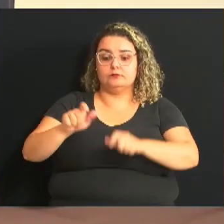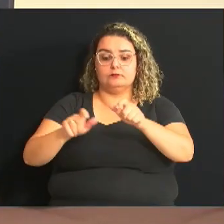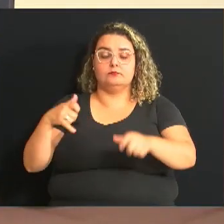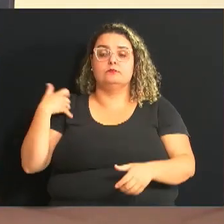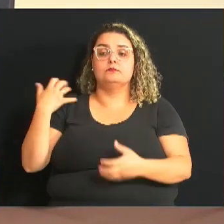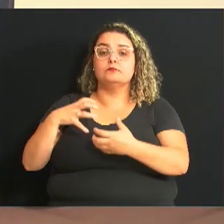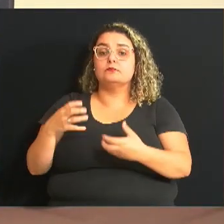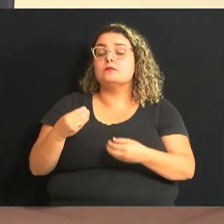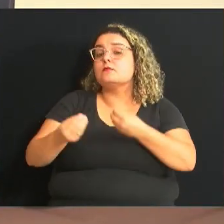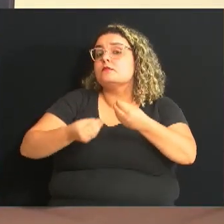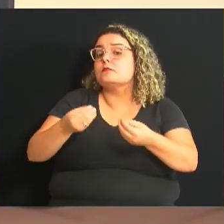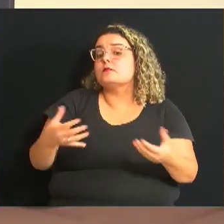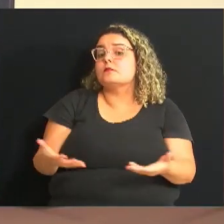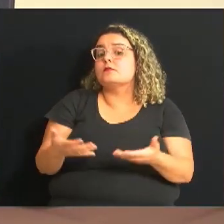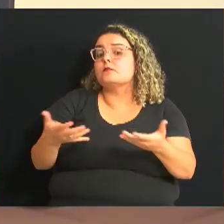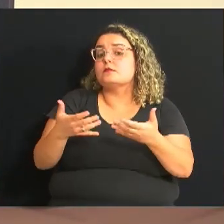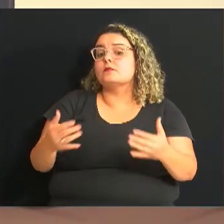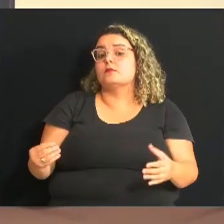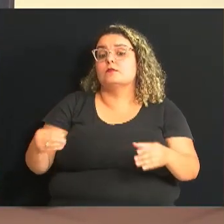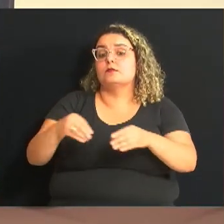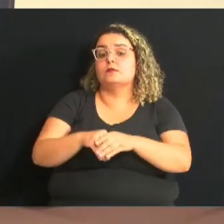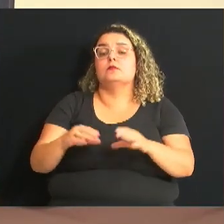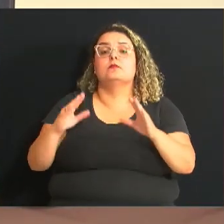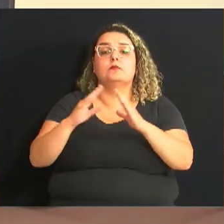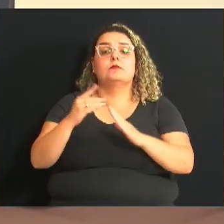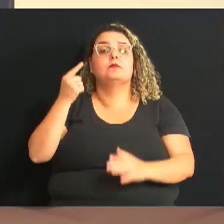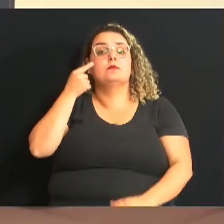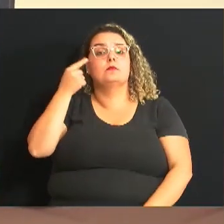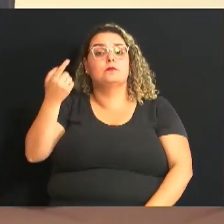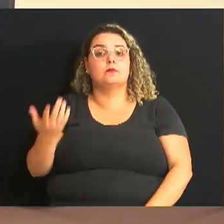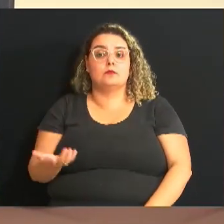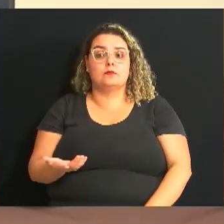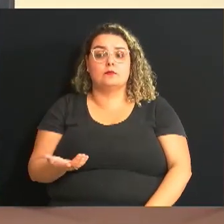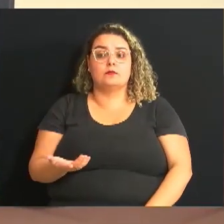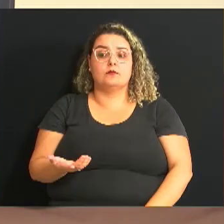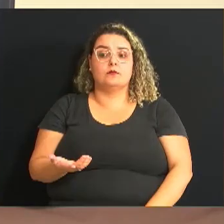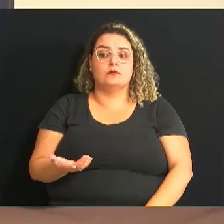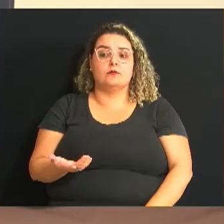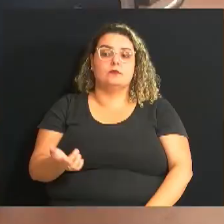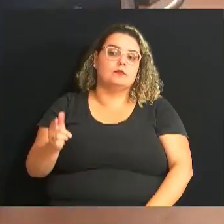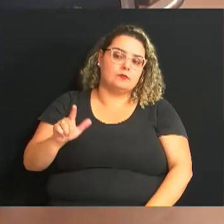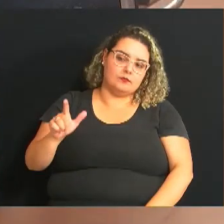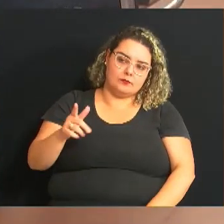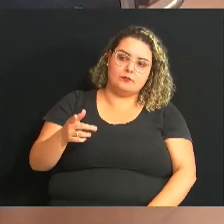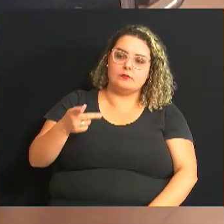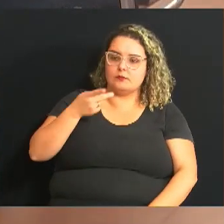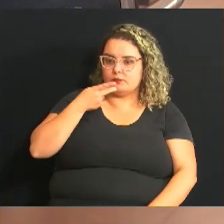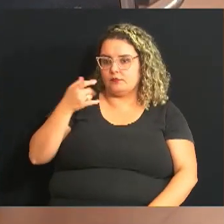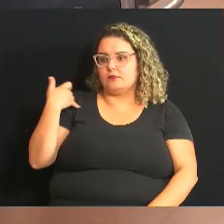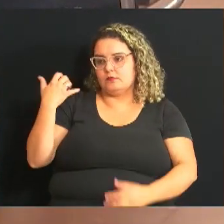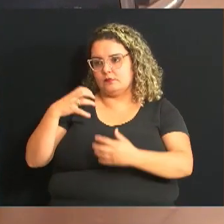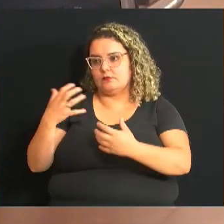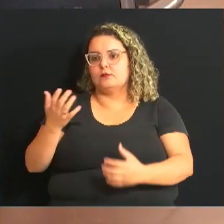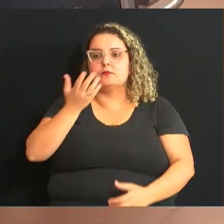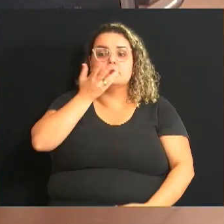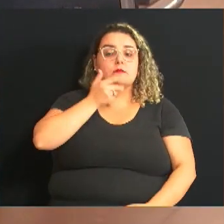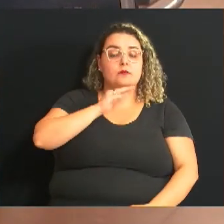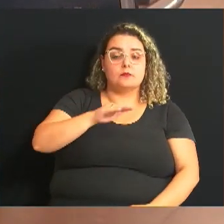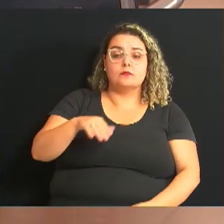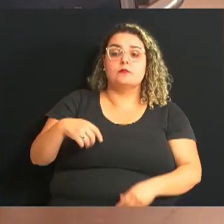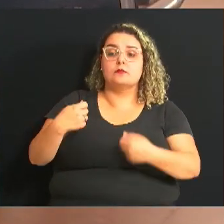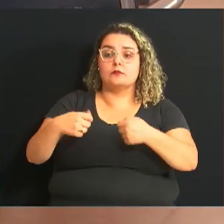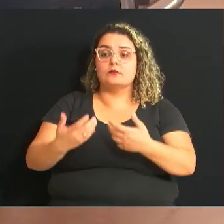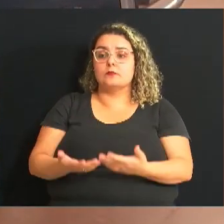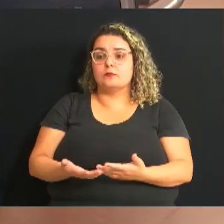gente pode incentivar a pessoa que está em casa, pensar tanto, claro, você está falando pelo idoso, mas também naquela criança que precisa, e que